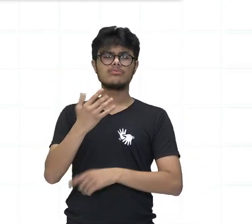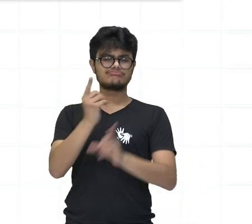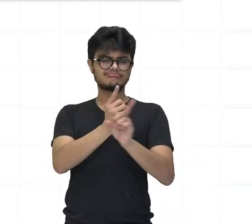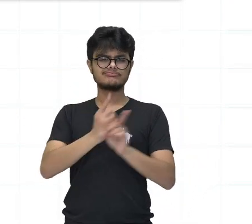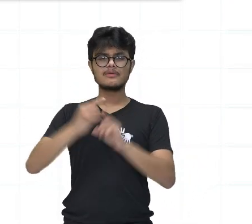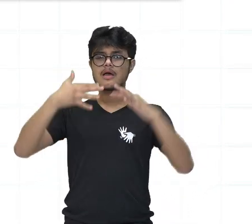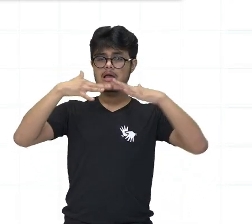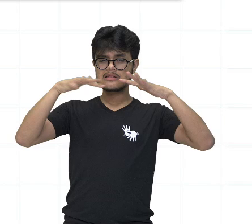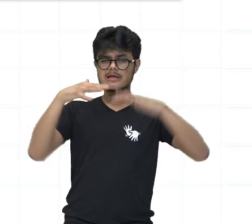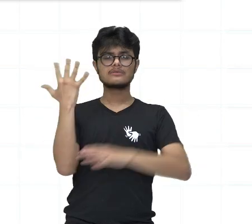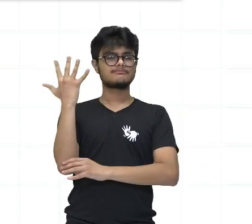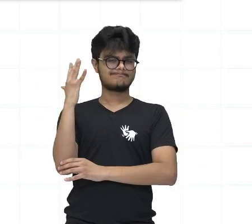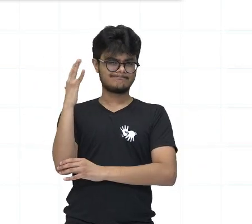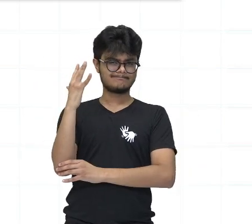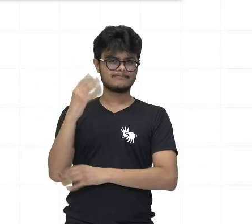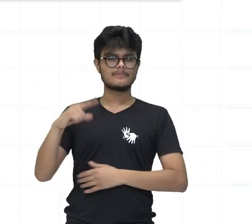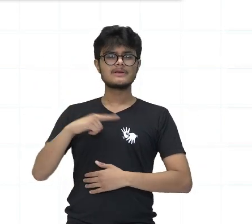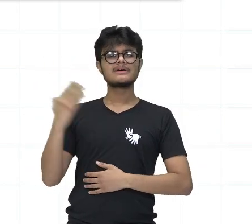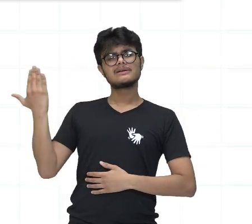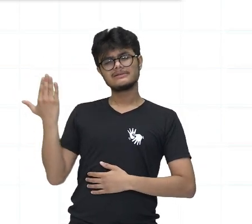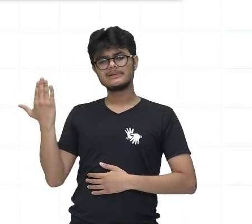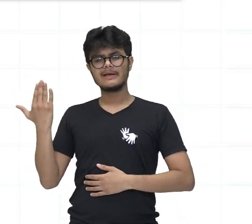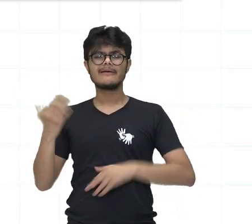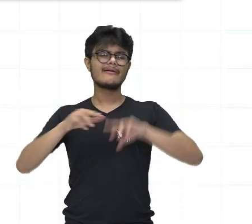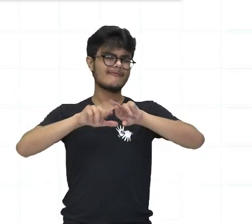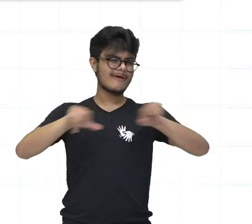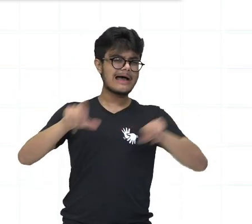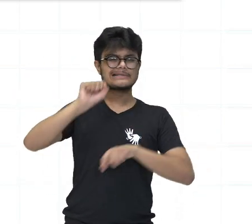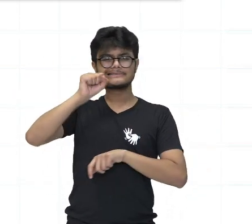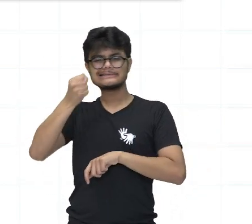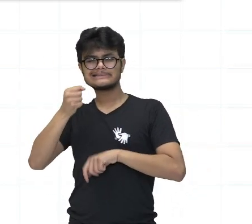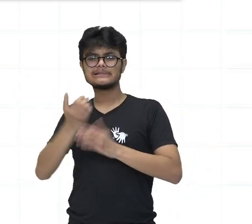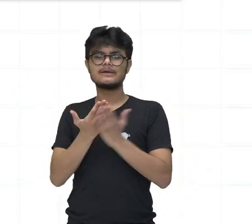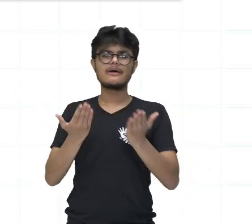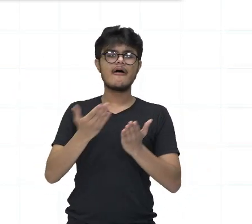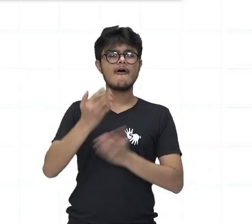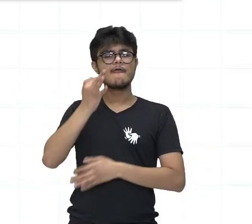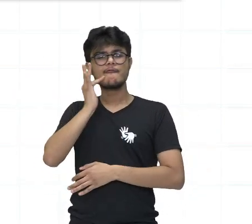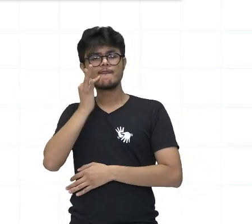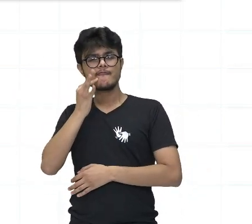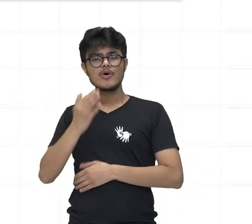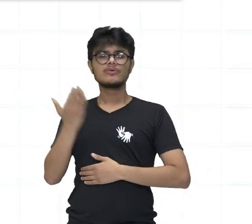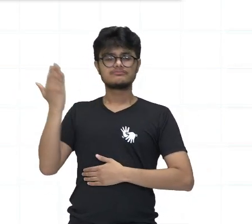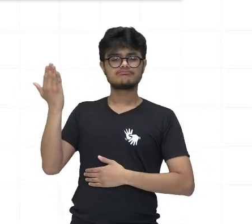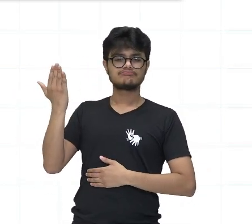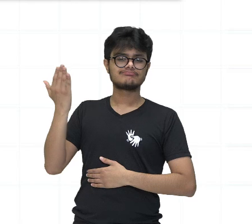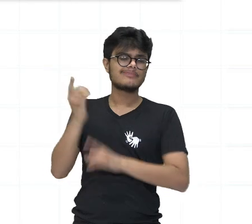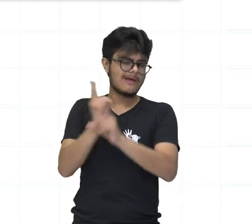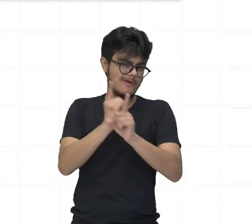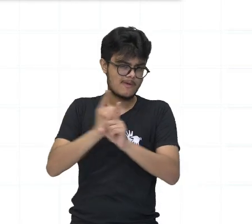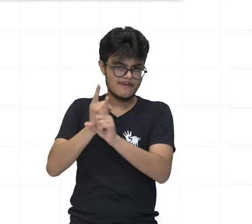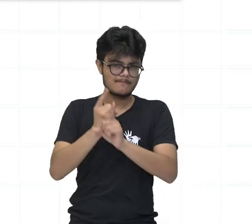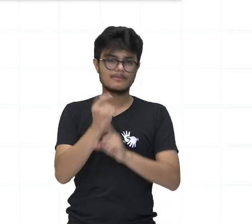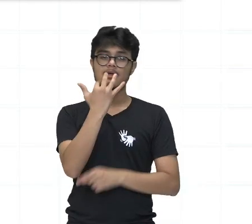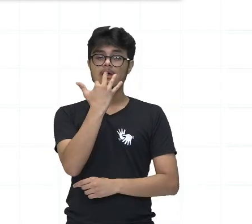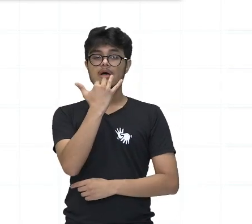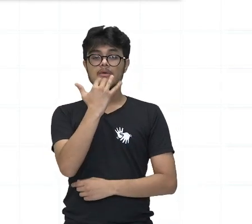nós temos verduras, temos frutas. Então, a partir desses pigmentos